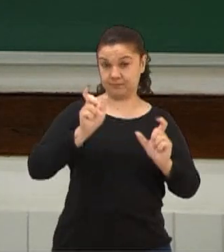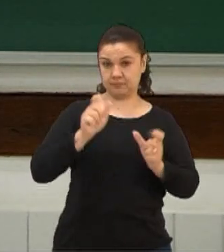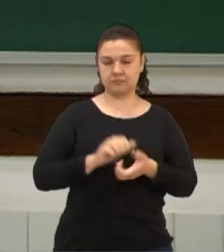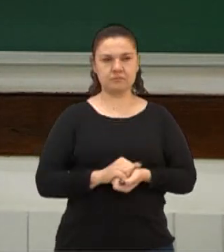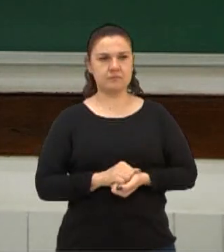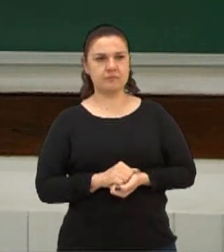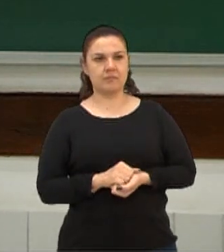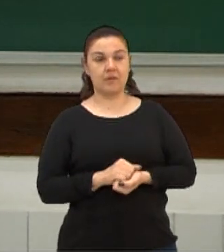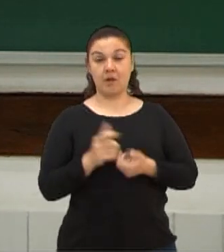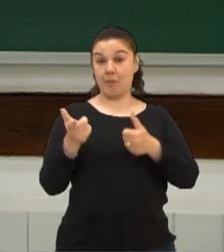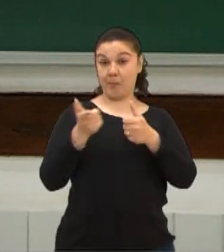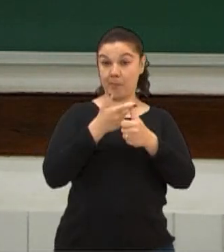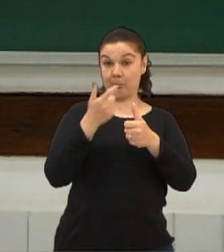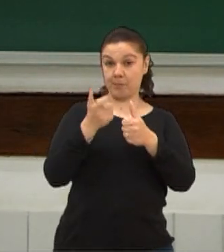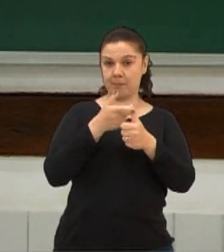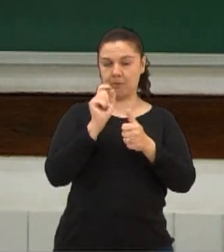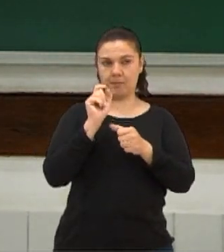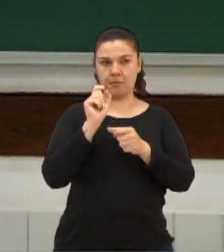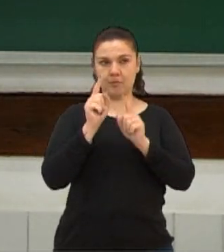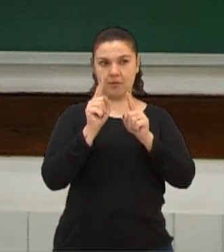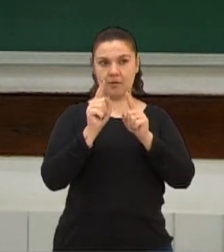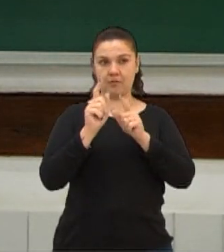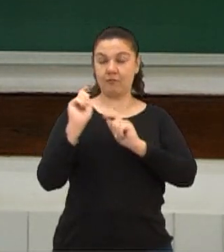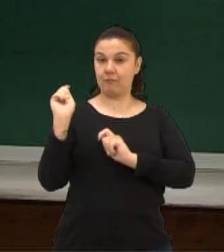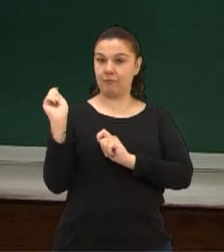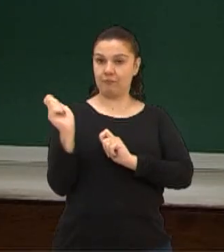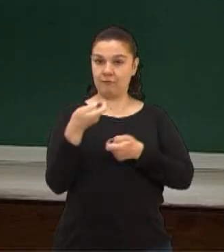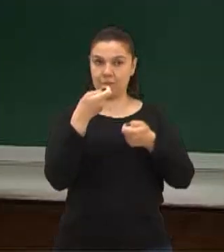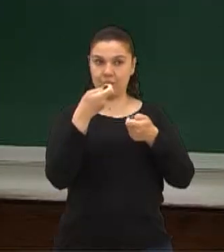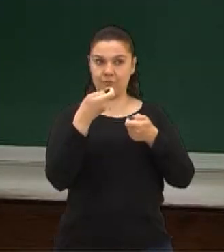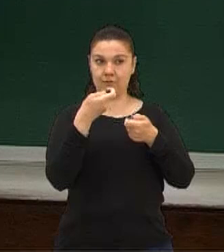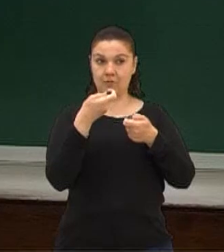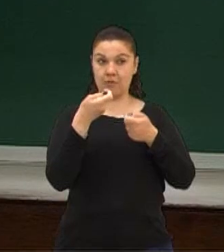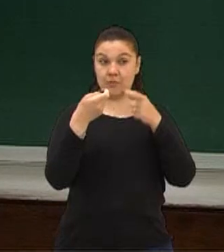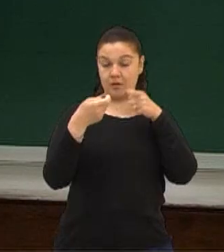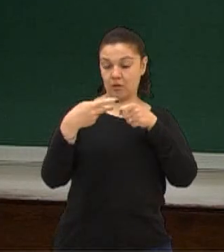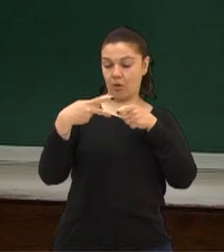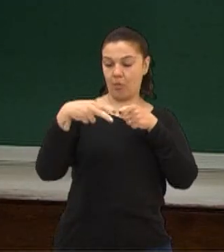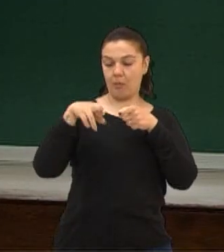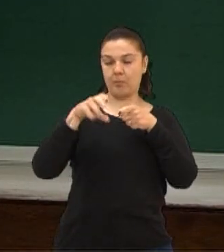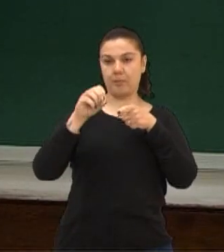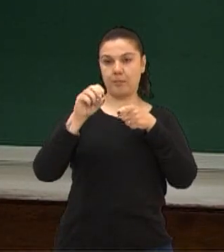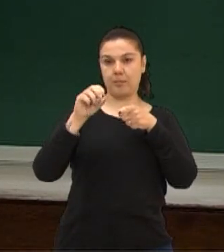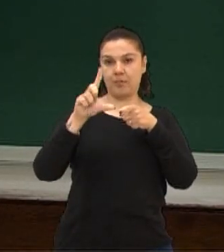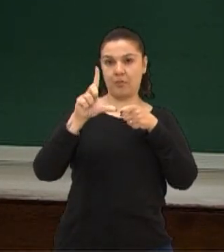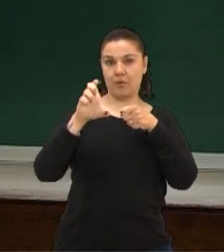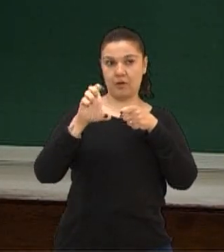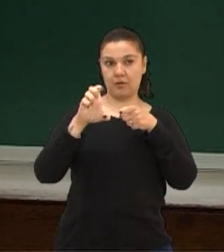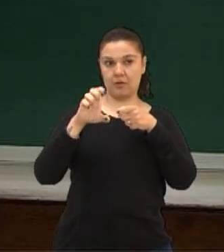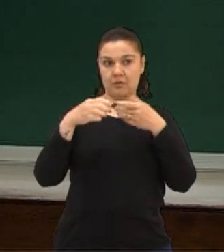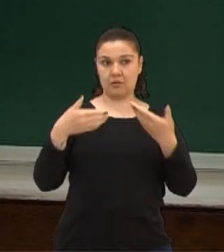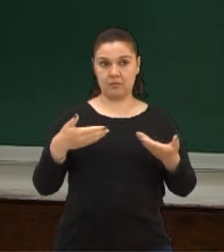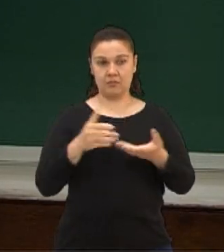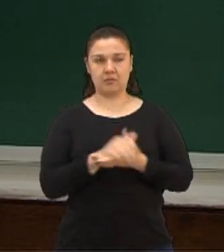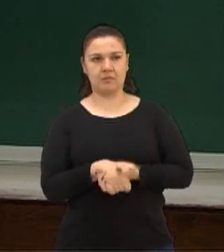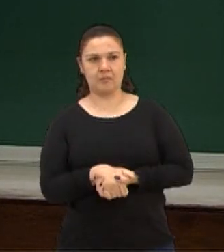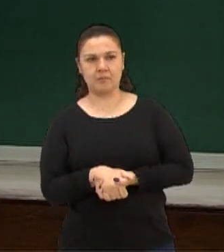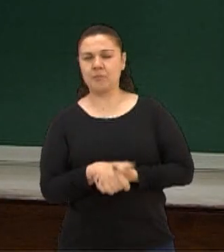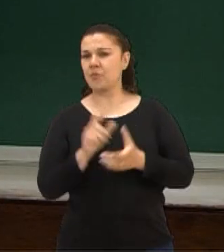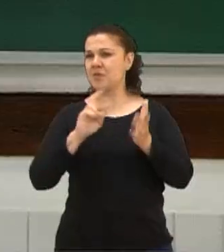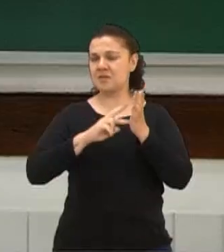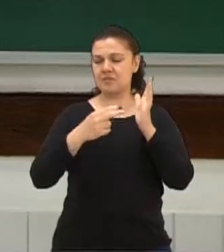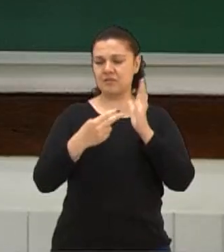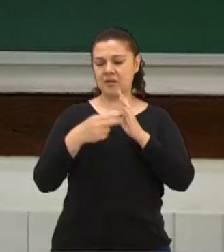certo? Primeira palavra que eu tenho que pensar aqui é a prole. E esse vão, né? Vão combate, então